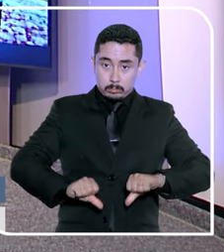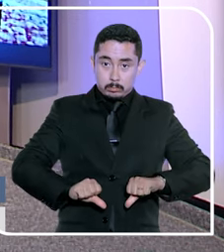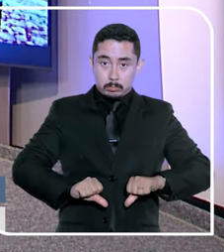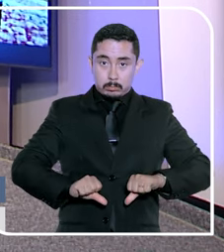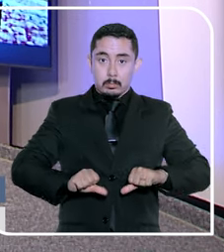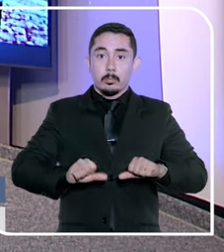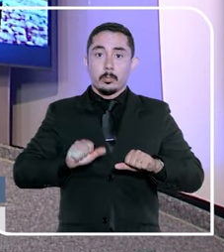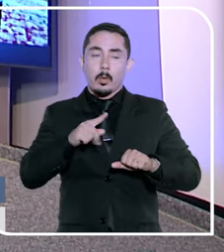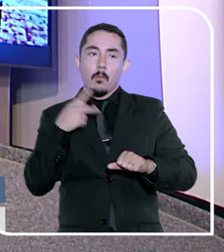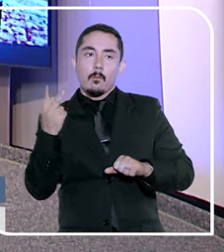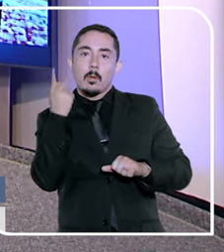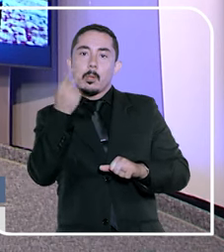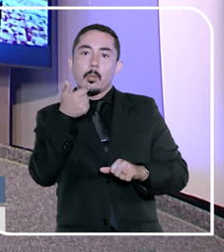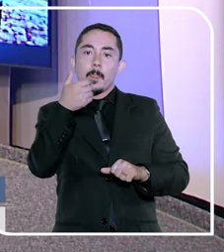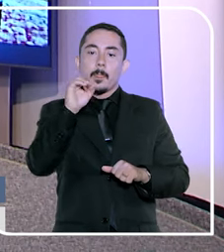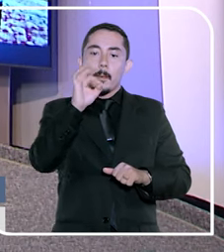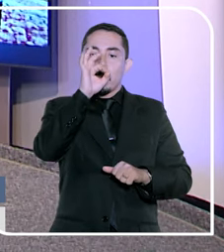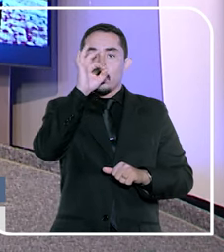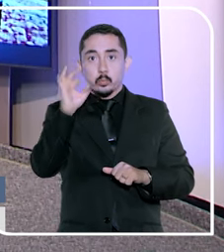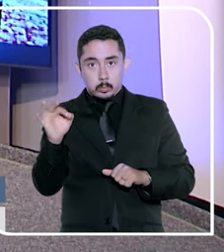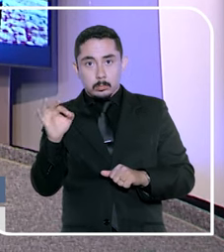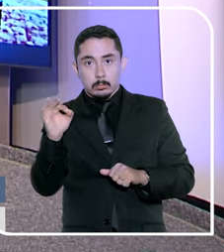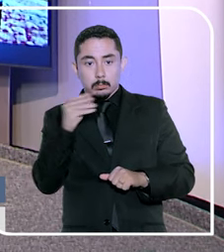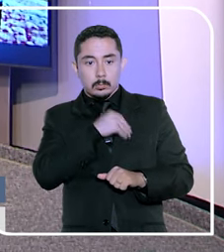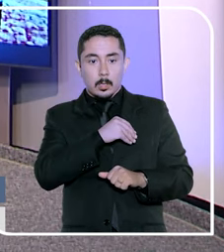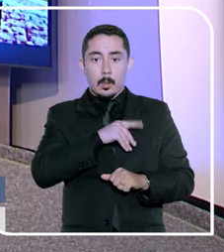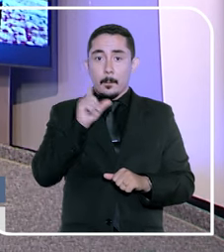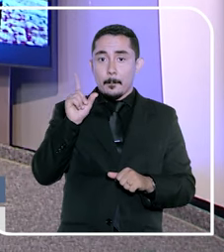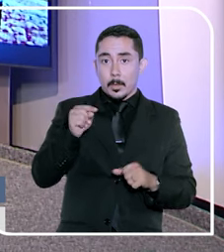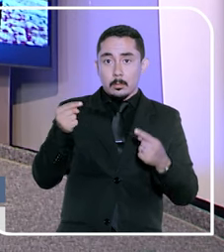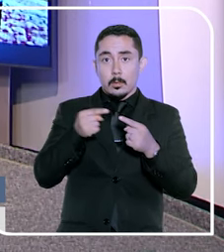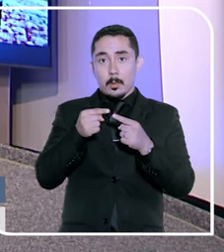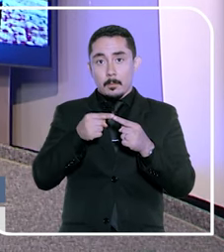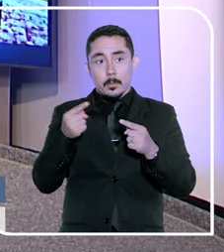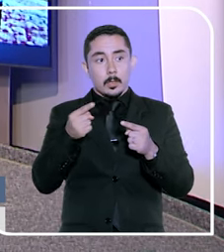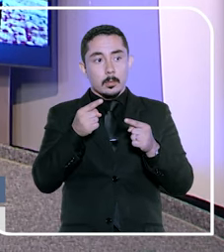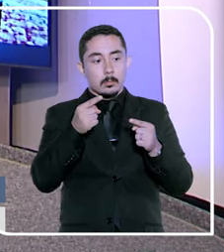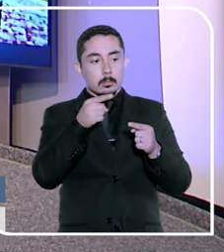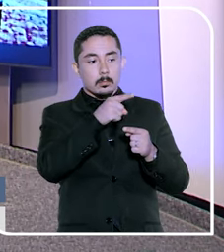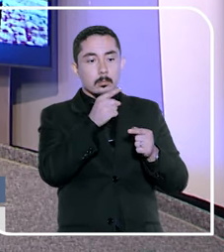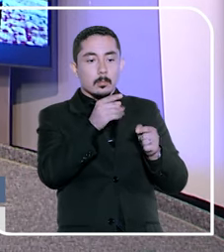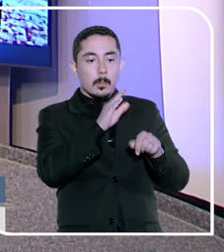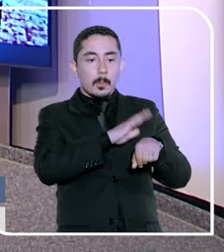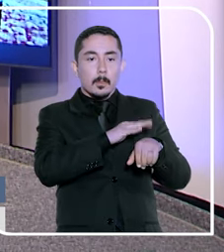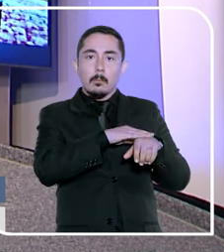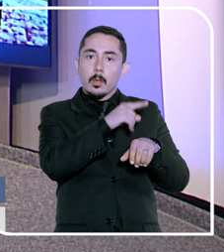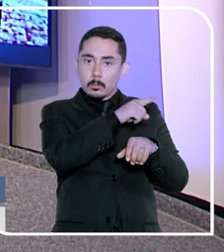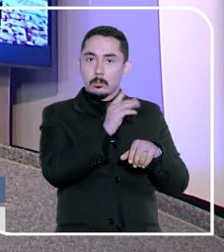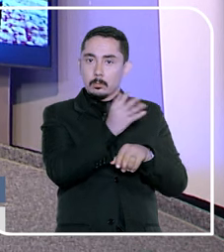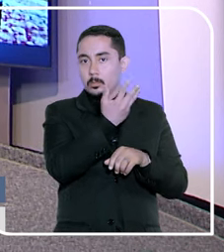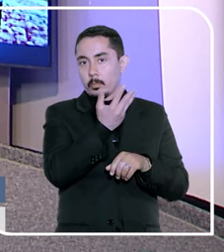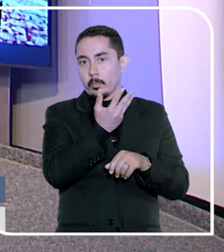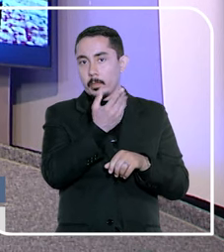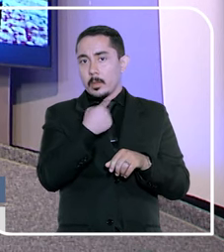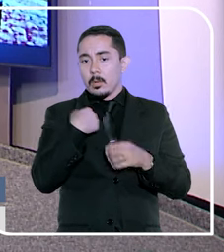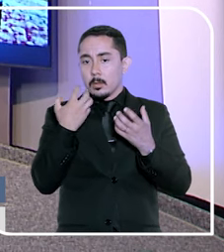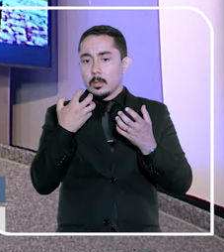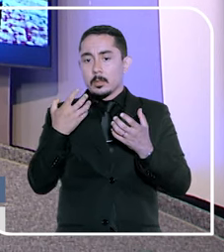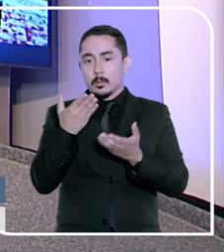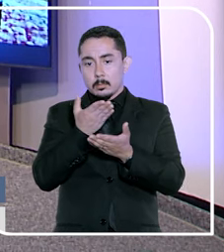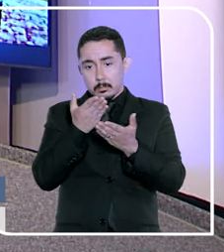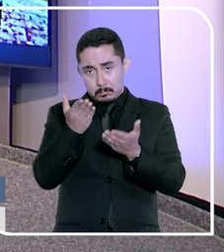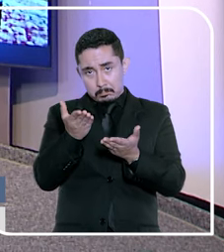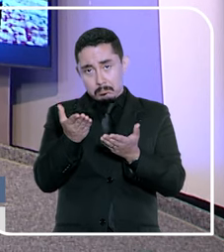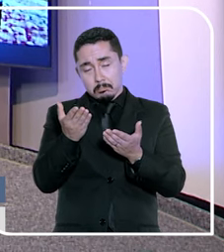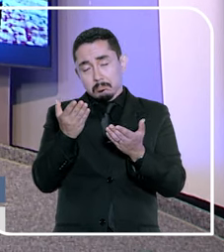10% do salário mínimo vigente à época do fato Eu gostaria que o senhor comentasse então sobre esse ou um dos